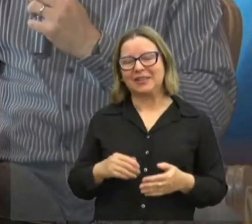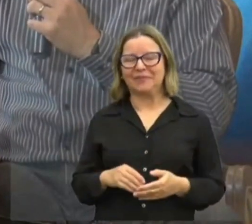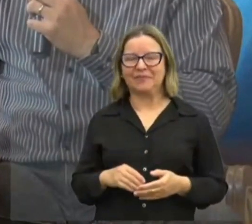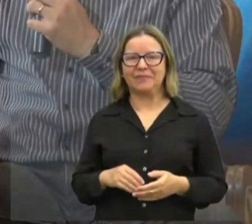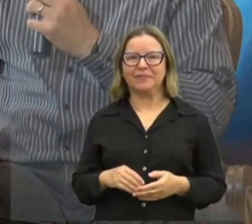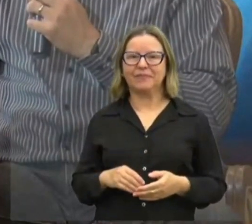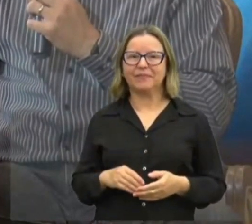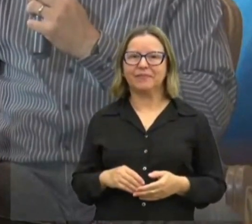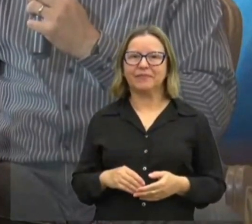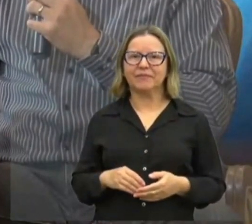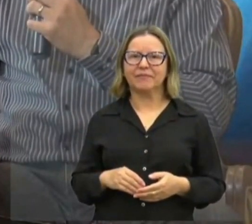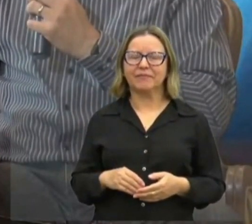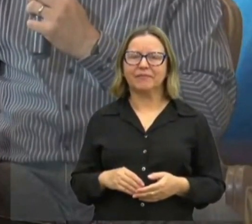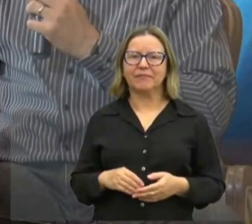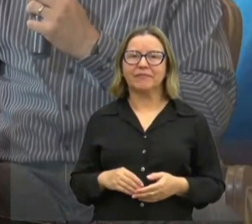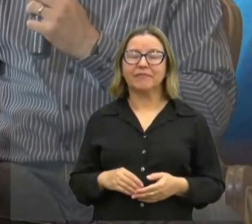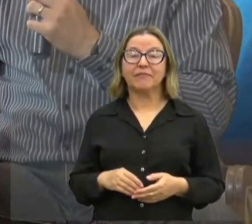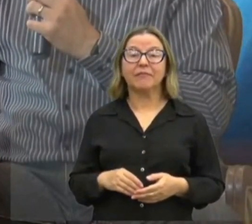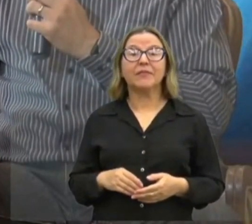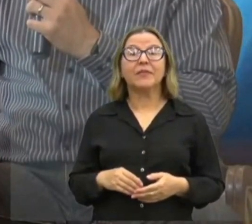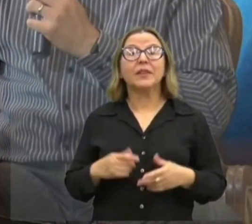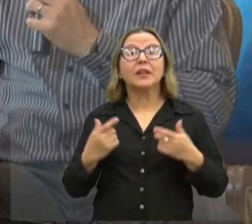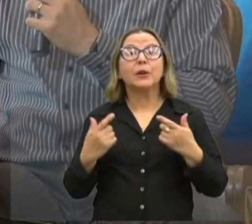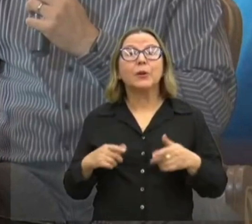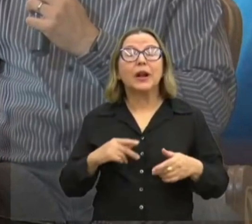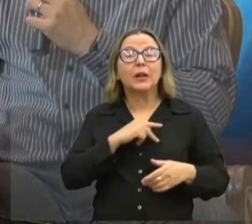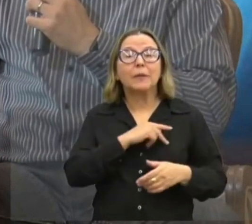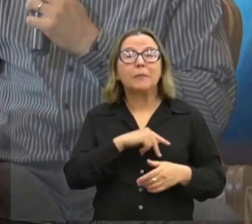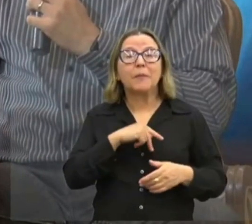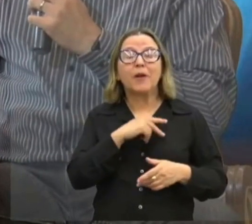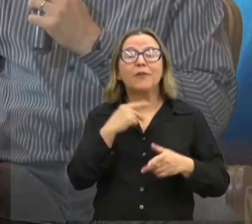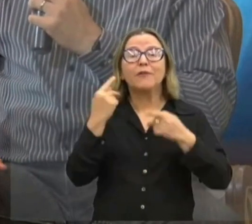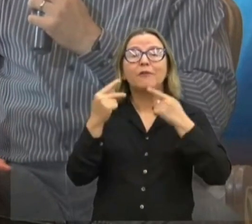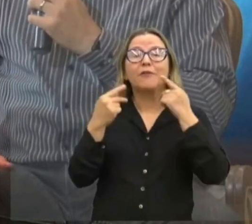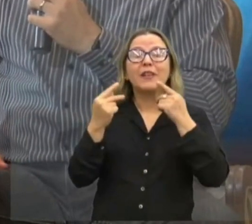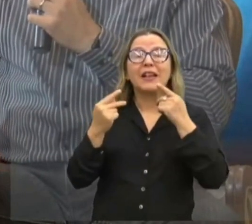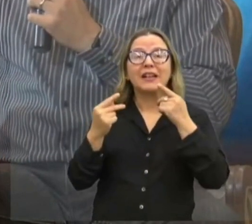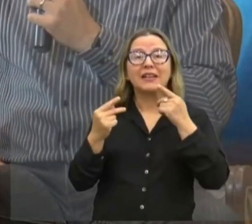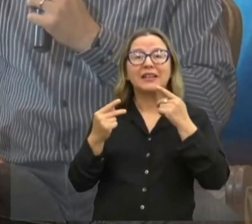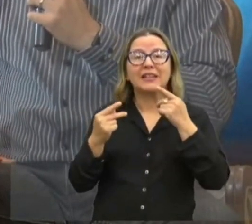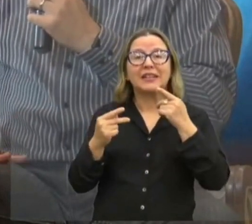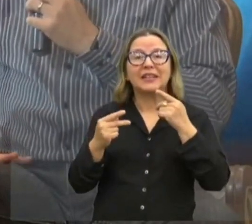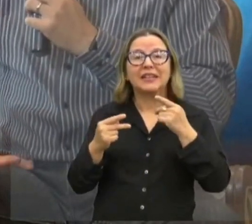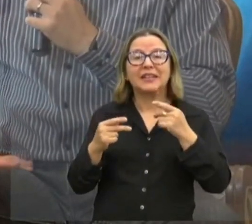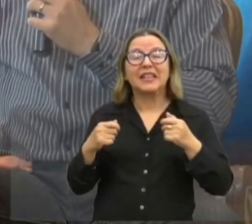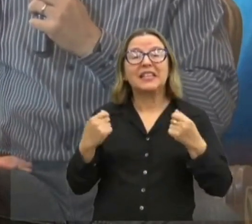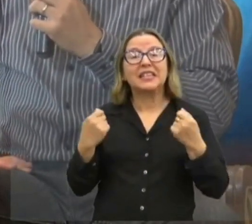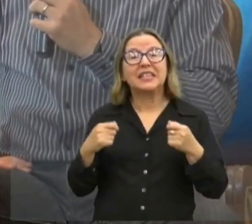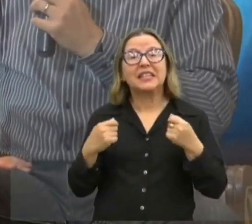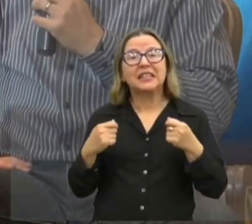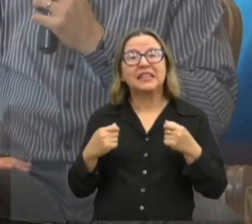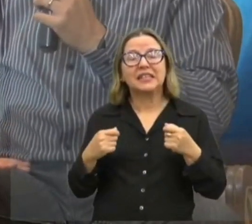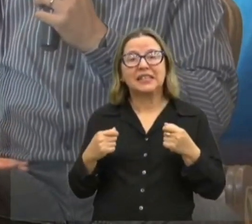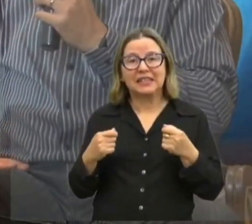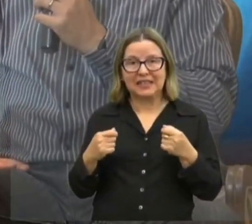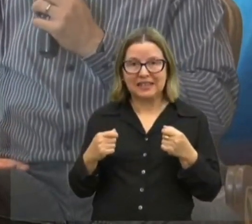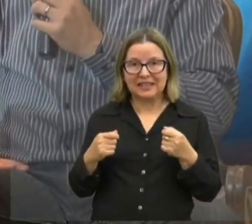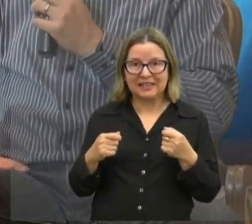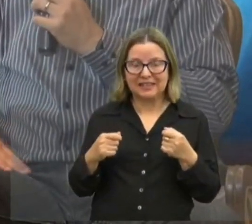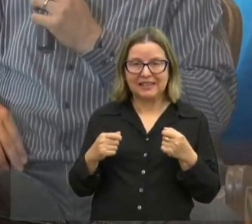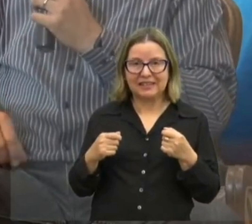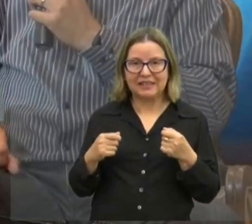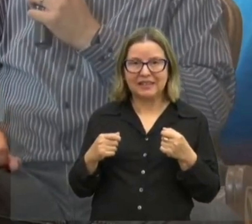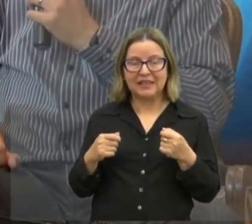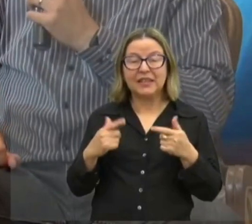aonde Paulo está dizendo aqui que as minhas necessidades, pastor Eric, serão supridas?